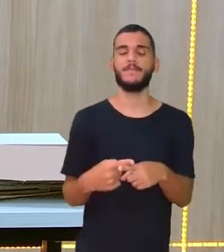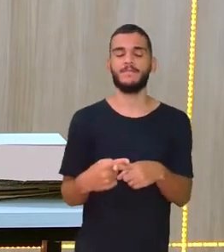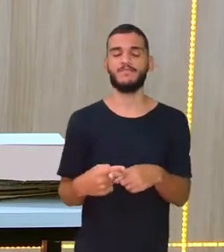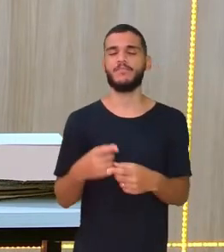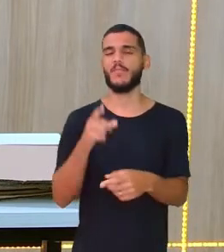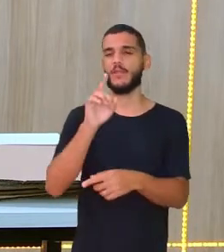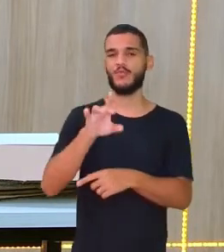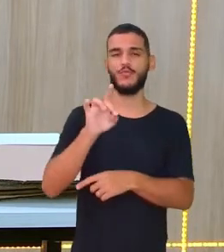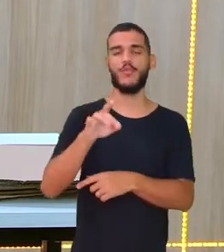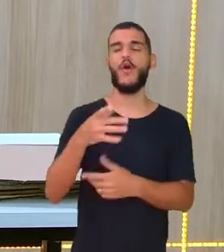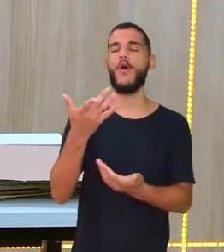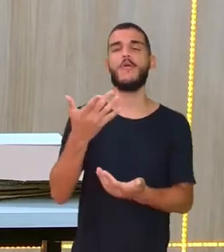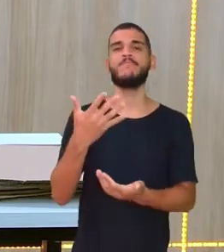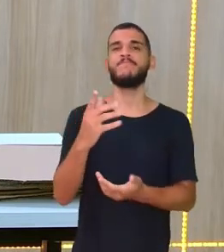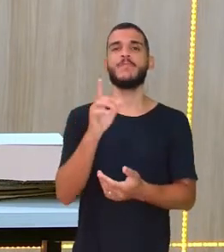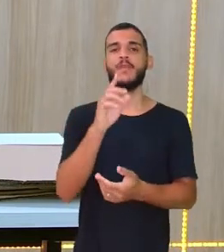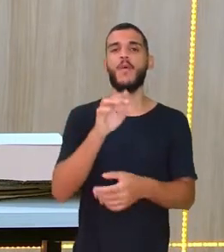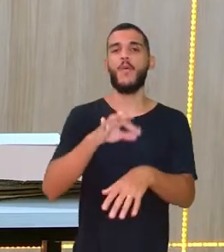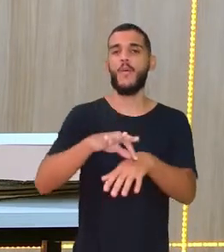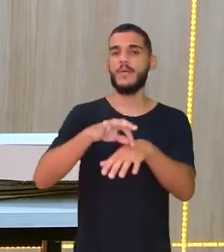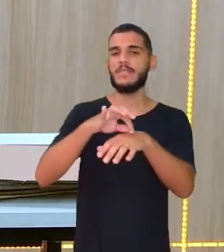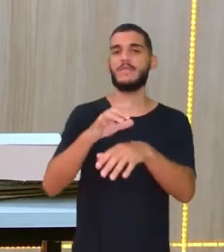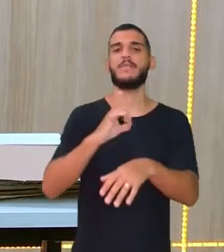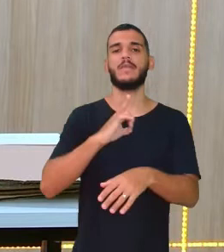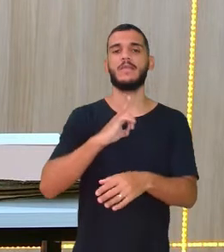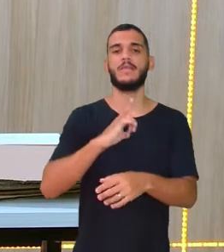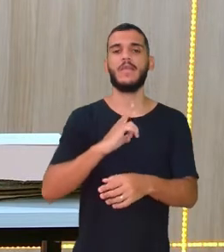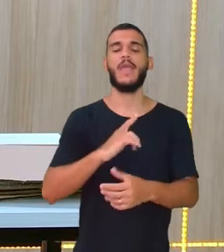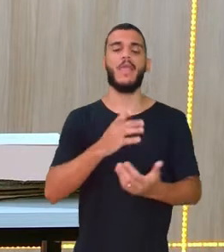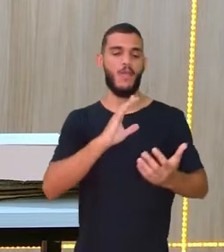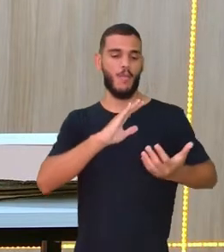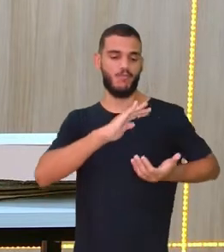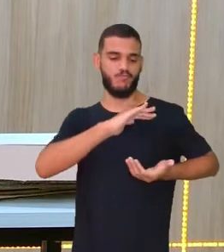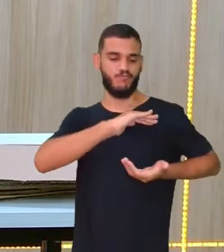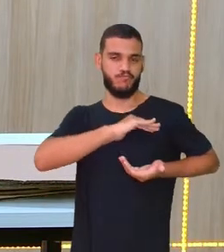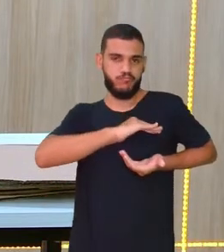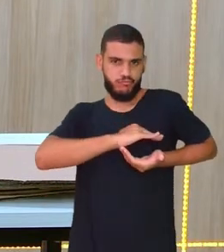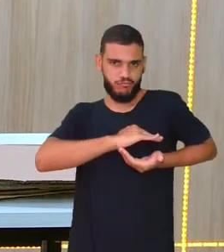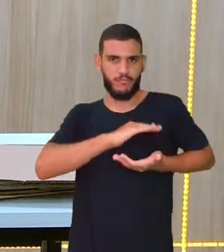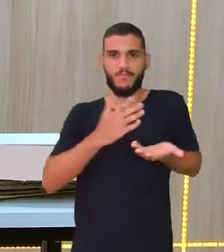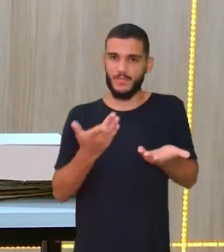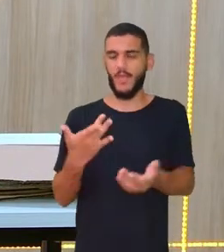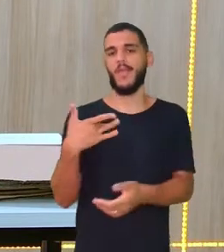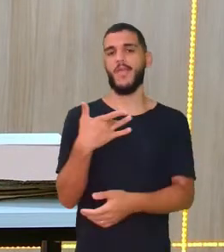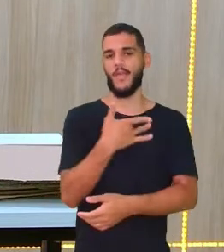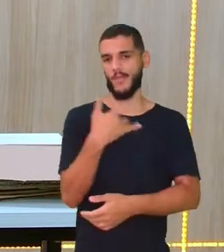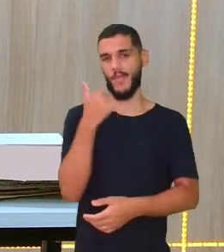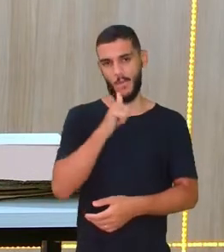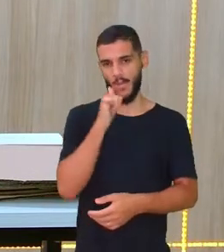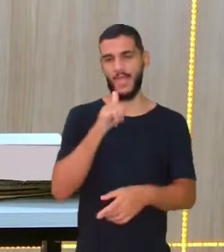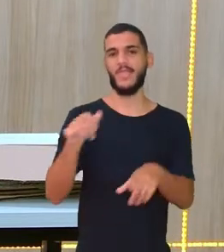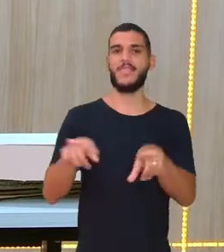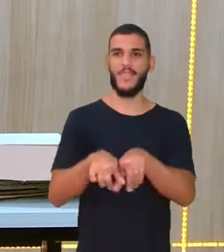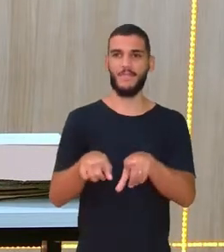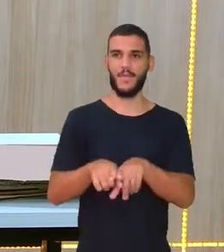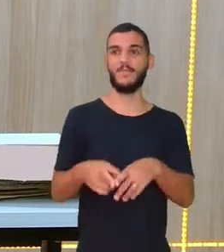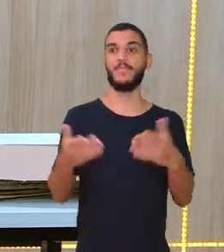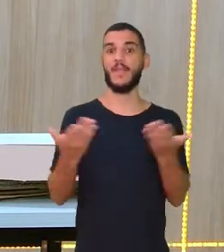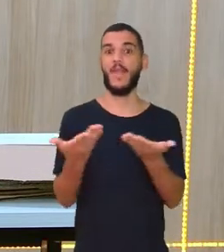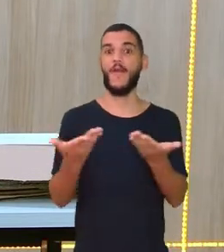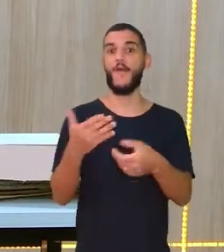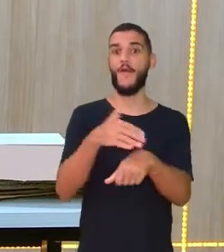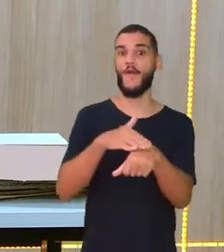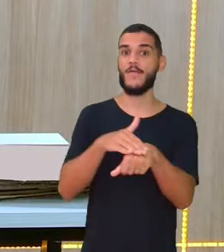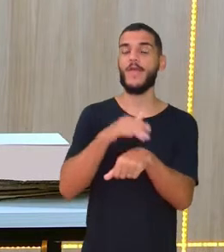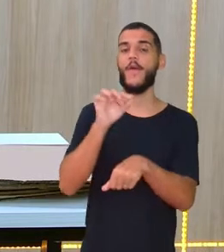da mamografia, mas também de outros exames que são importantes aí à saúde da mulher, ok? Mas vamos lá conversar